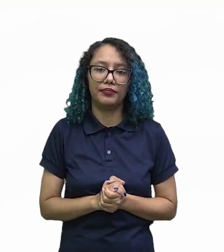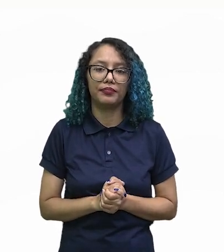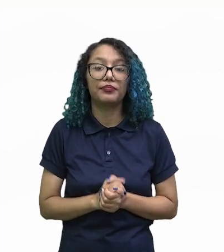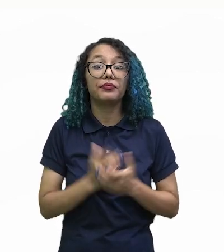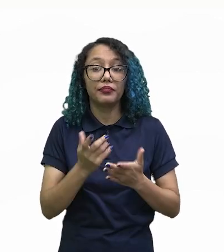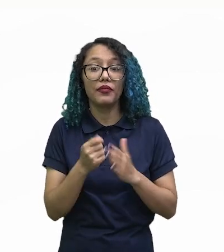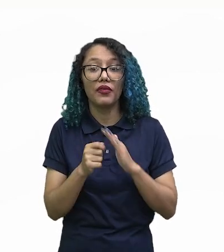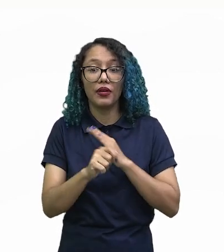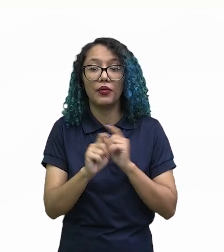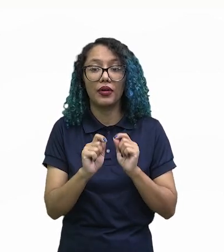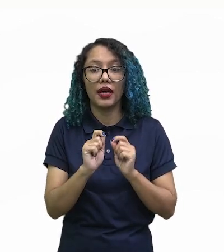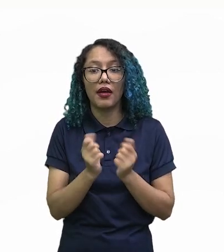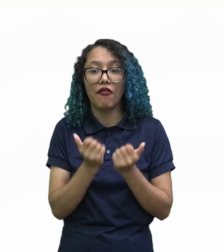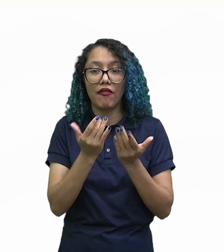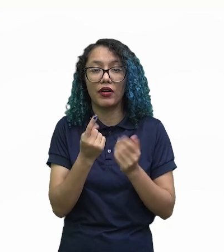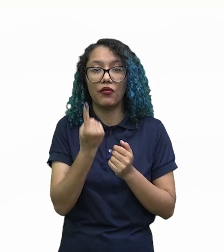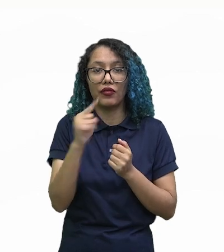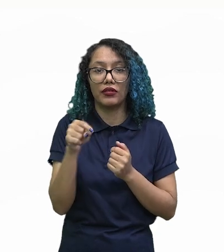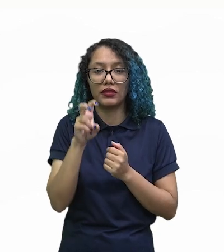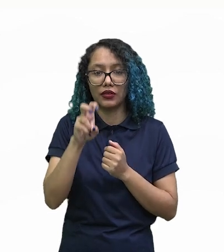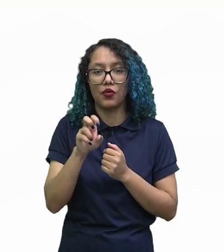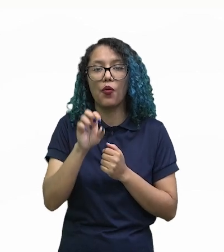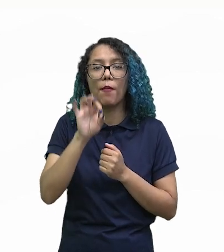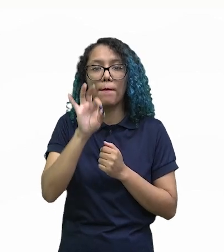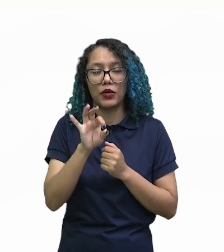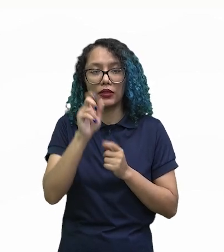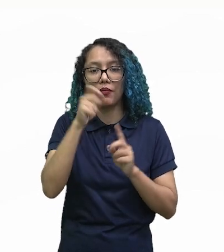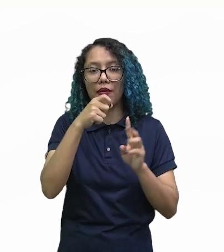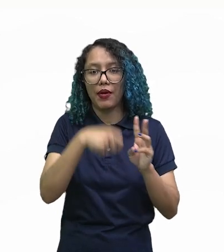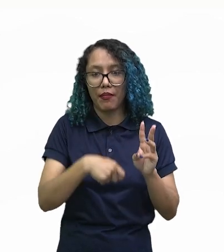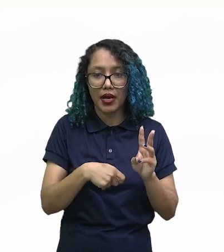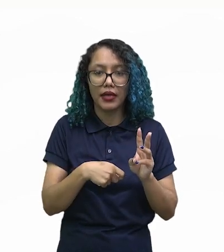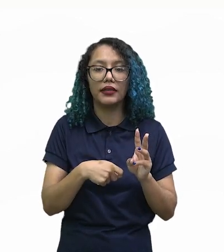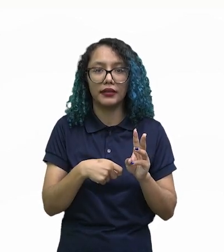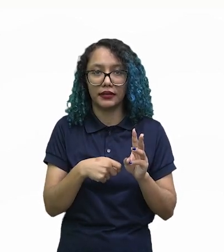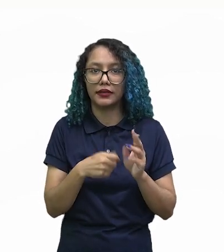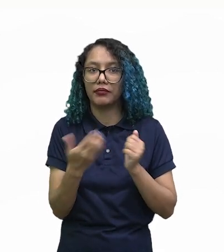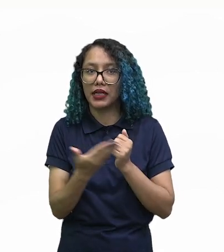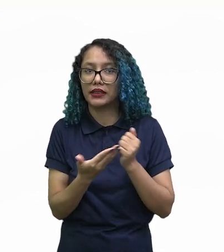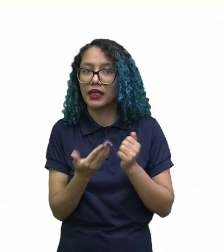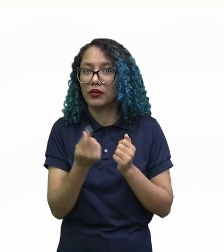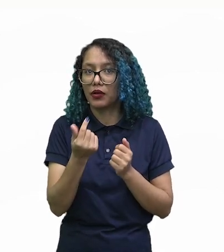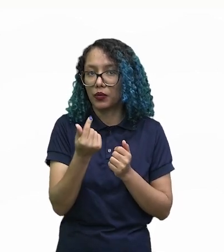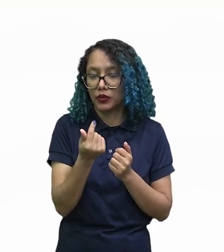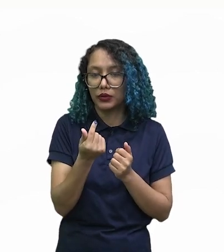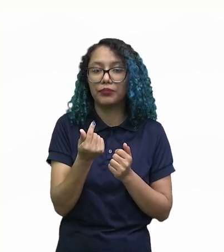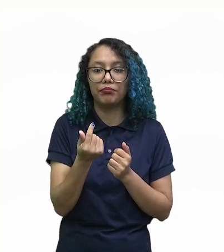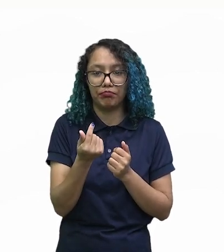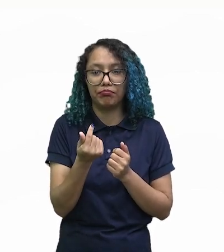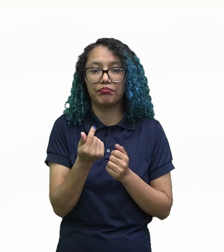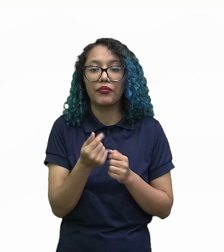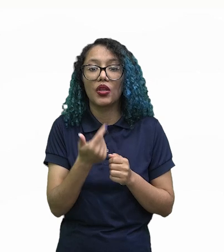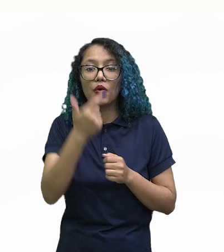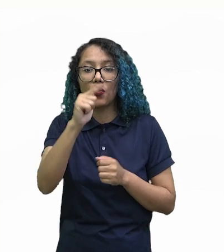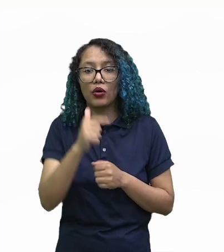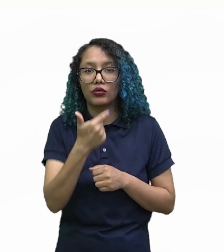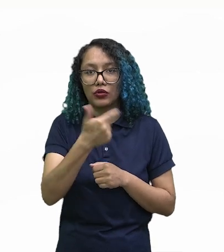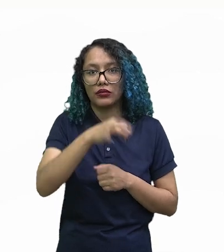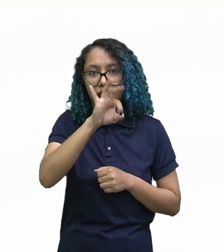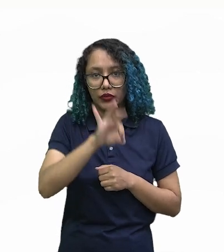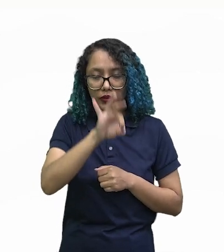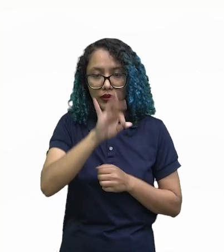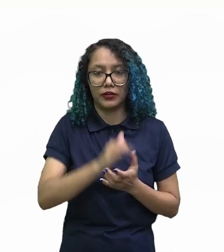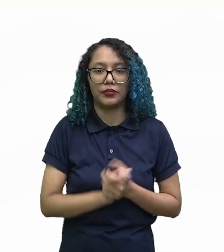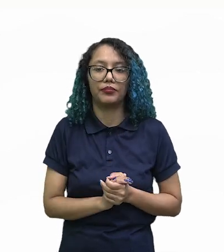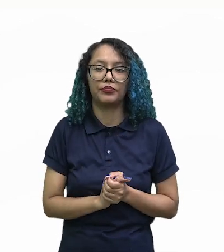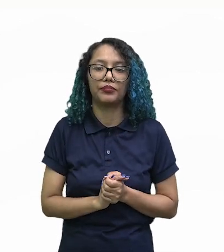ali 1,5% ao mês, não é, do rendimento ali do seu dinheiro, e o outro ali vai oferecer